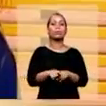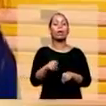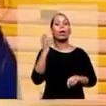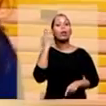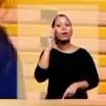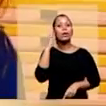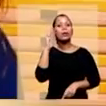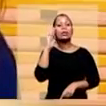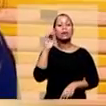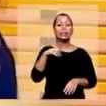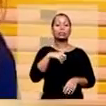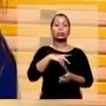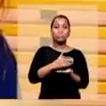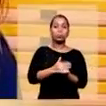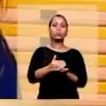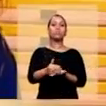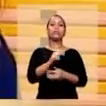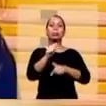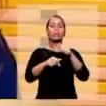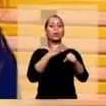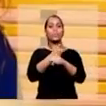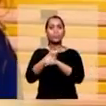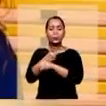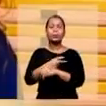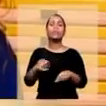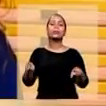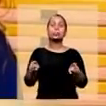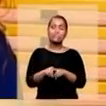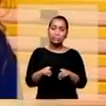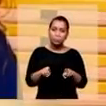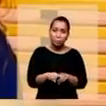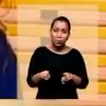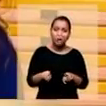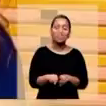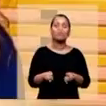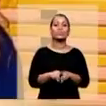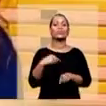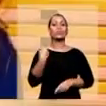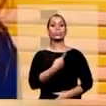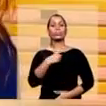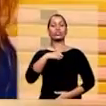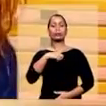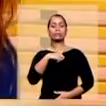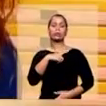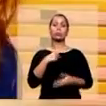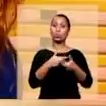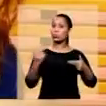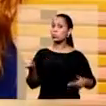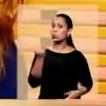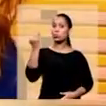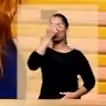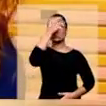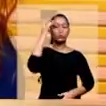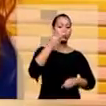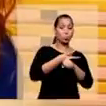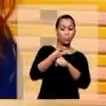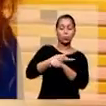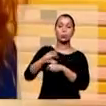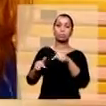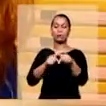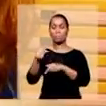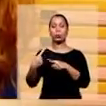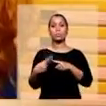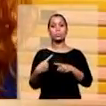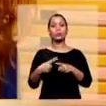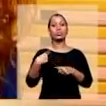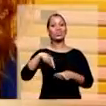empreenderem e terem mais iniciativa na busca de emprego e a gente tem um gargalo muito grande de gente buscando emprego